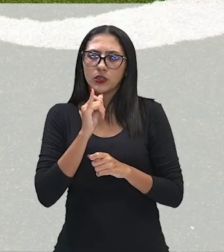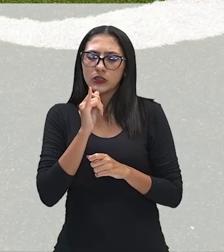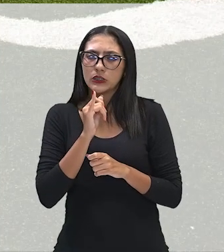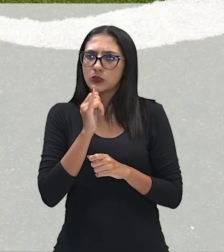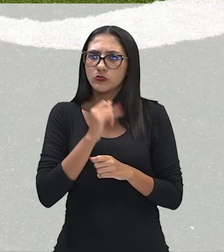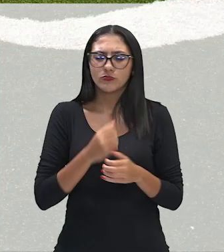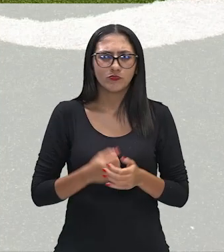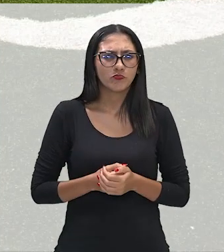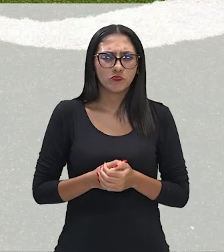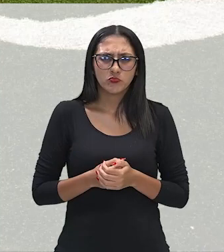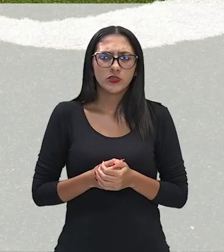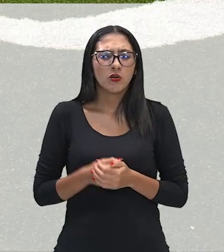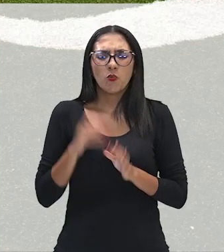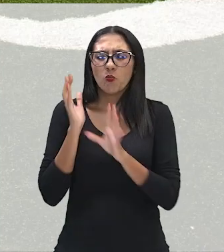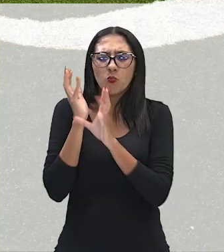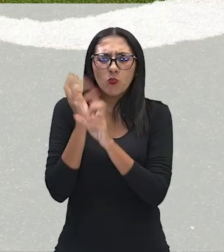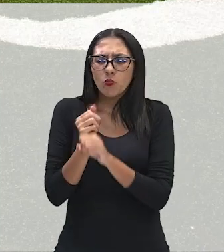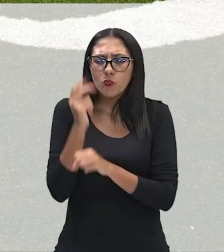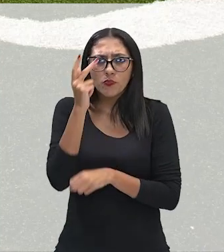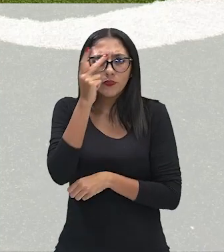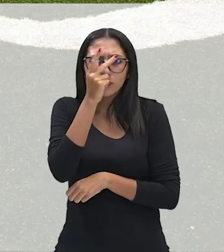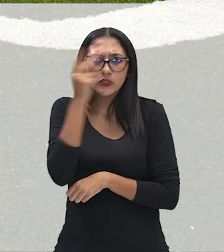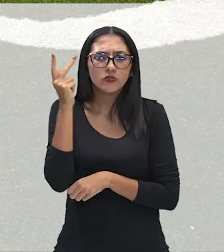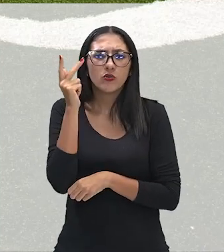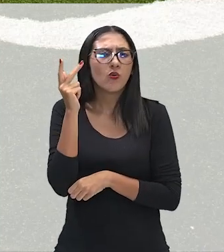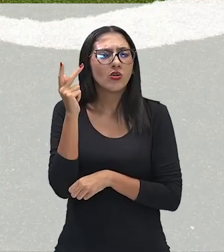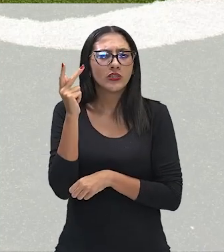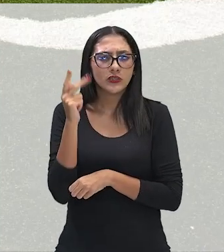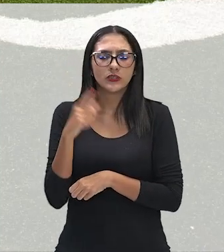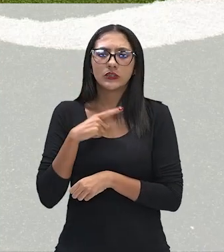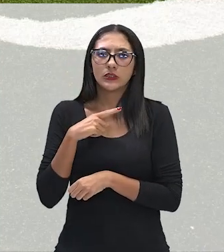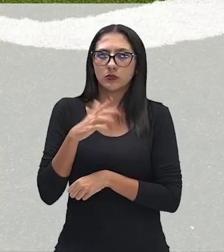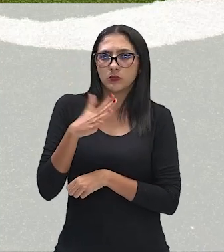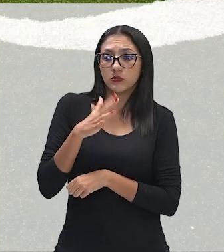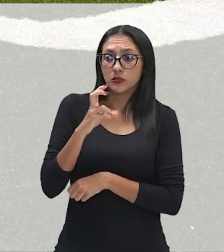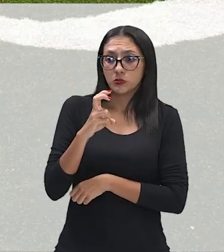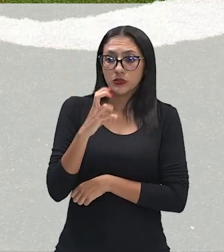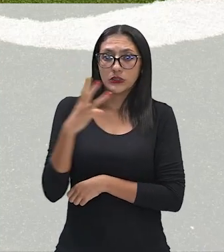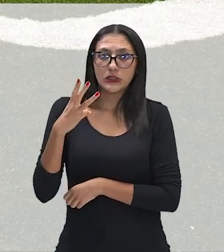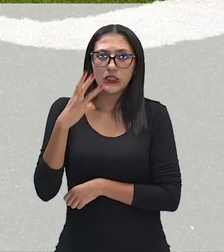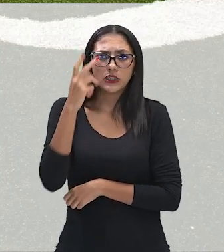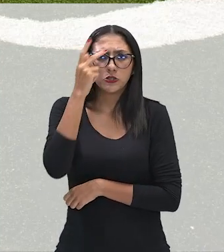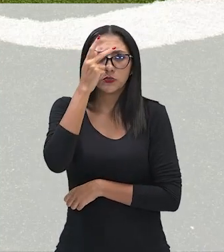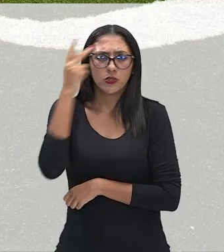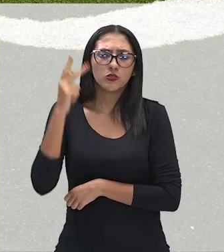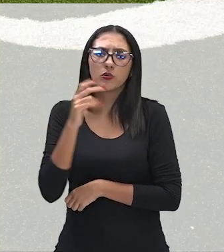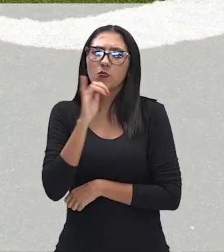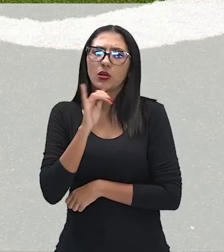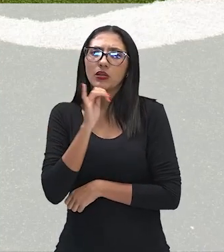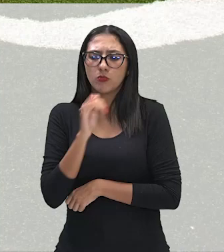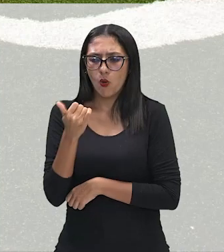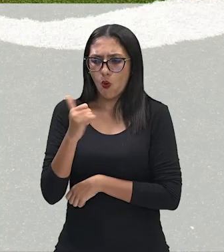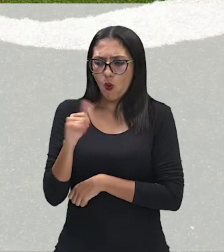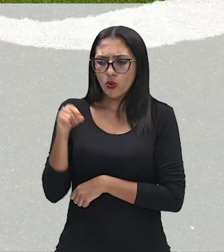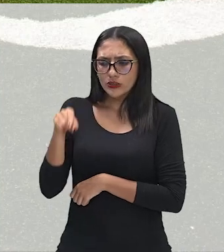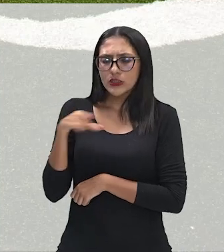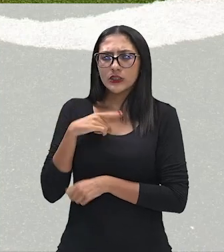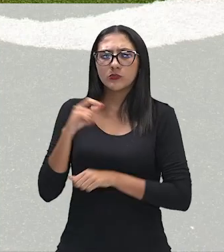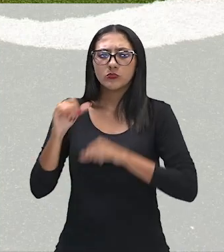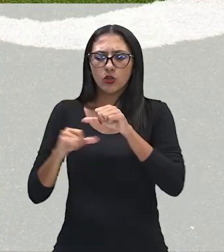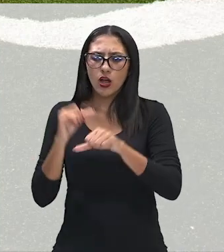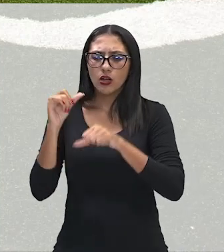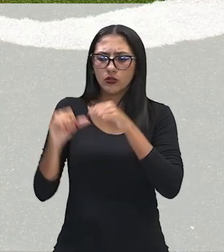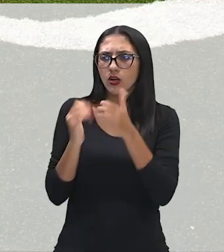futebol americano possui aproximadamente 53 atletas, então é bastante numeroso. Mas dentro